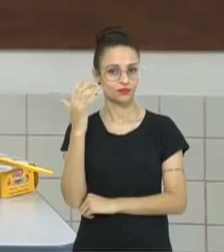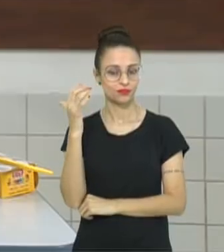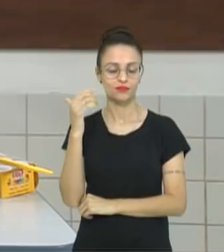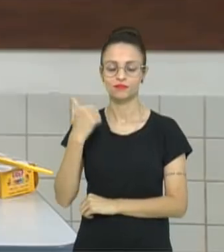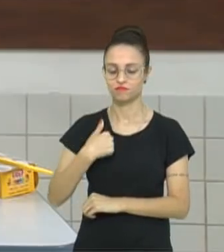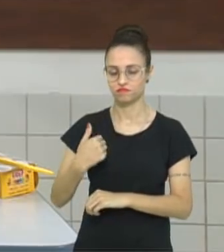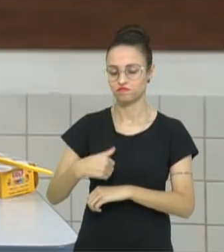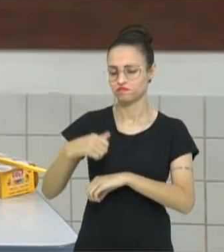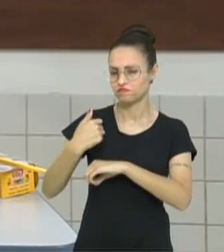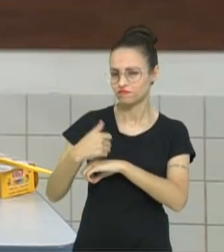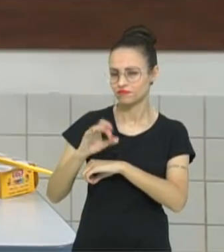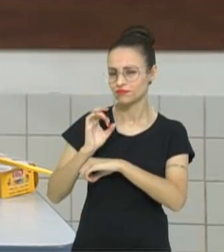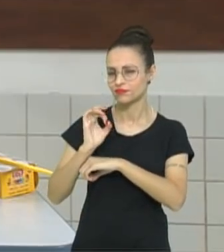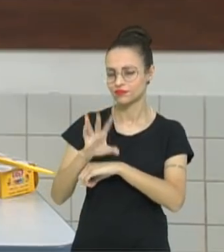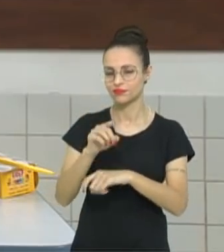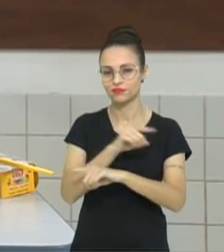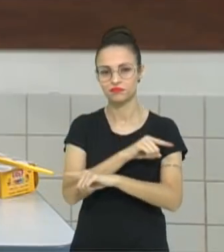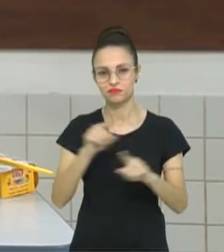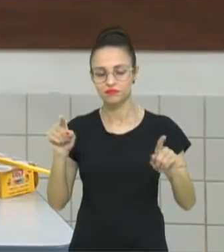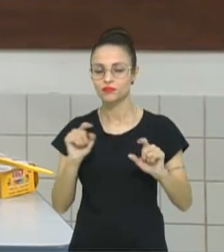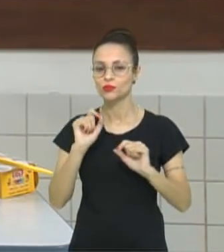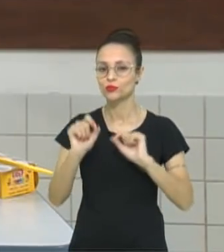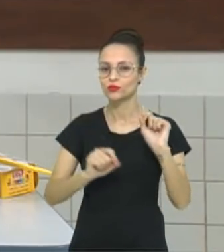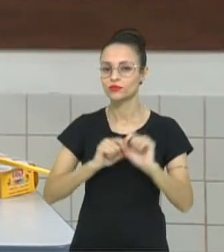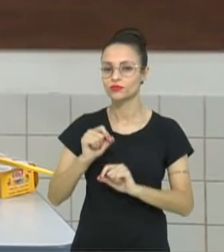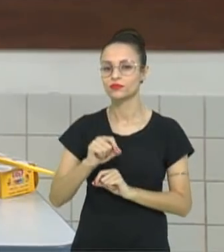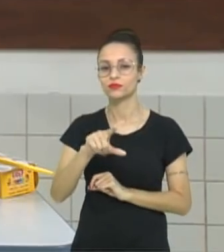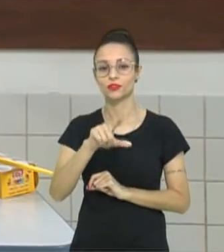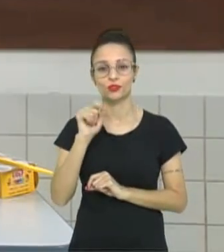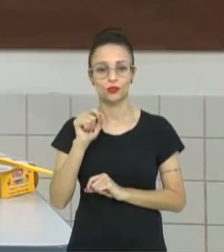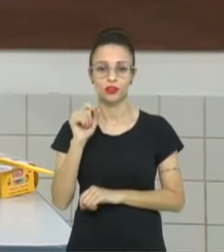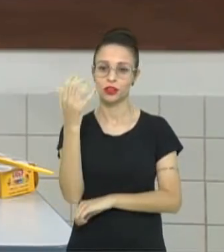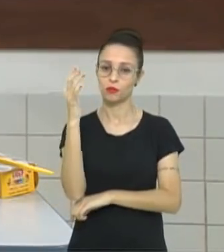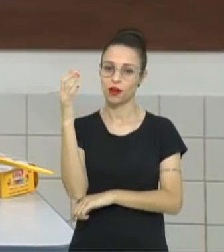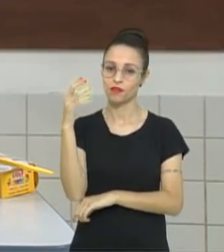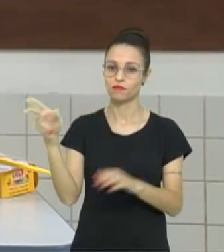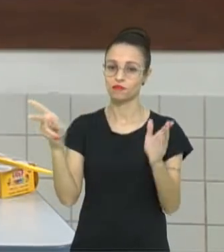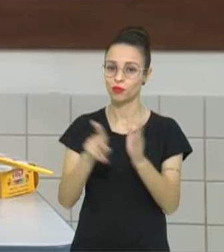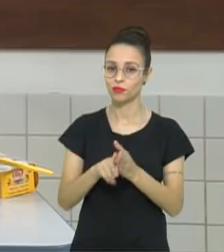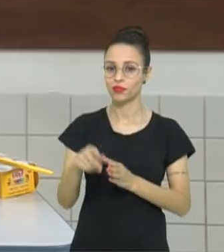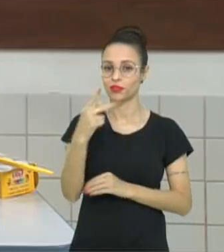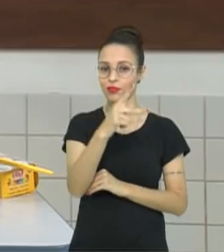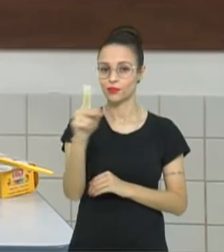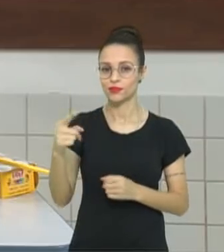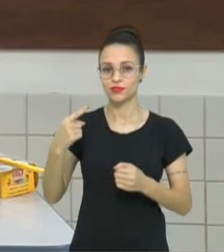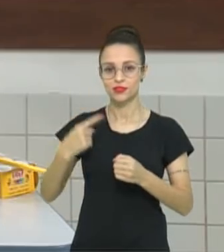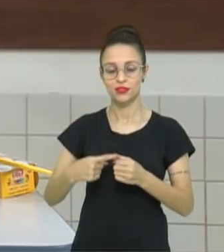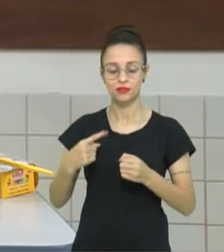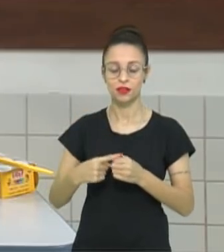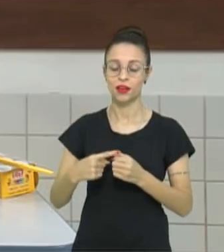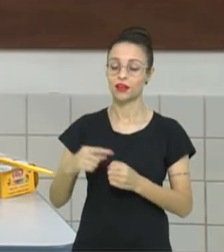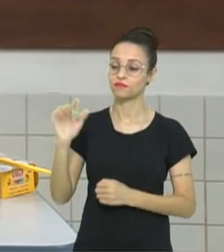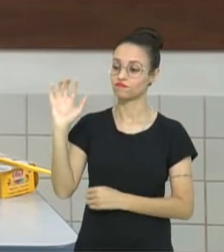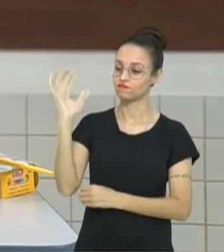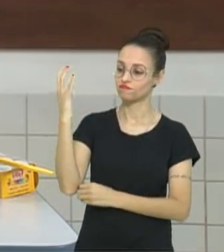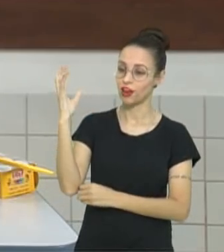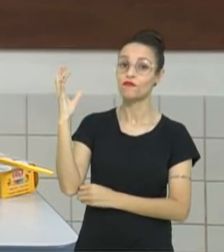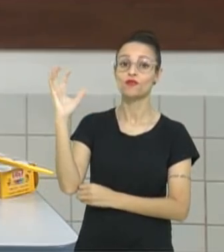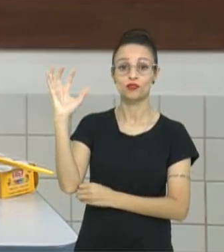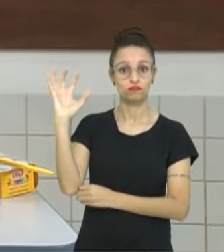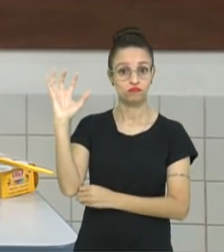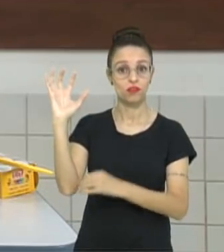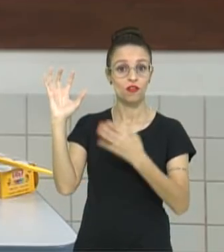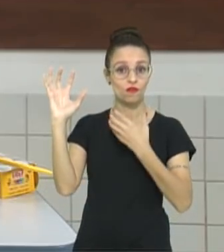sugeri né, para você pegar, de repente, uma árvore aí da sua região, com frutas, né? E agora